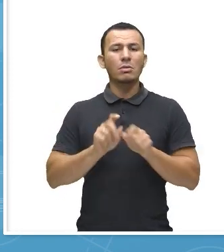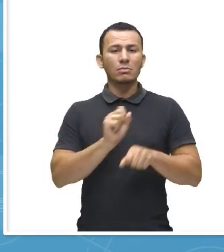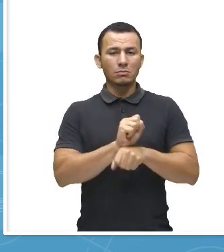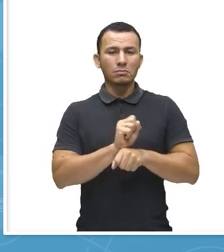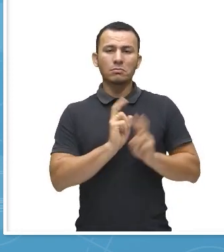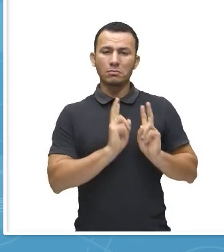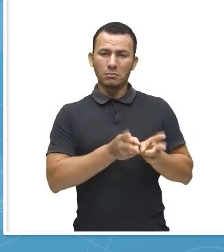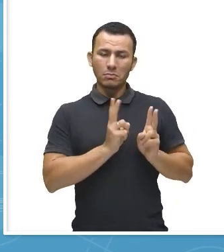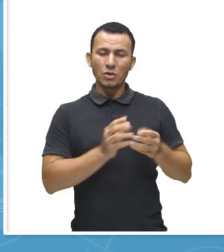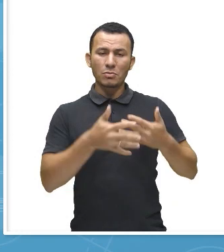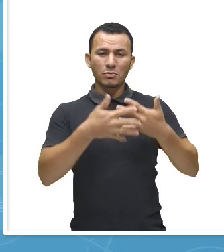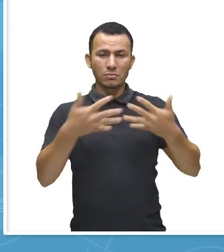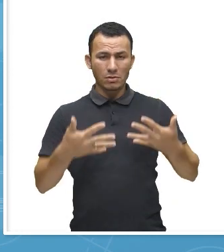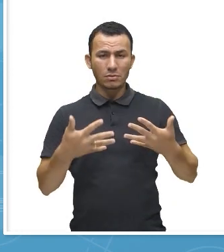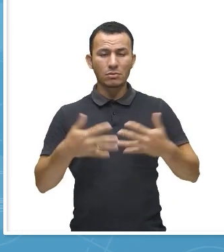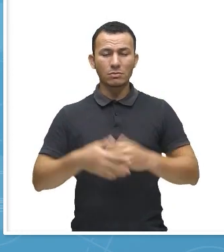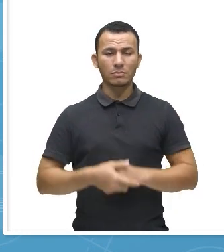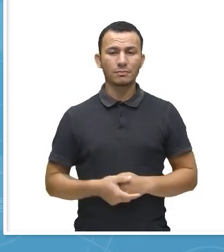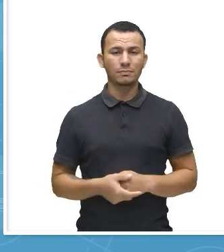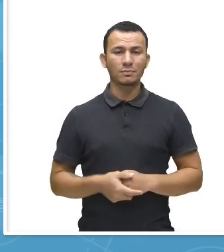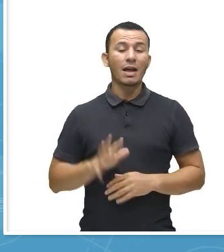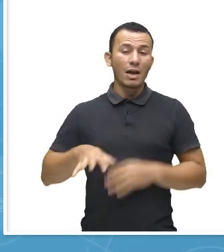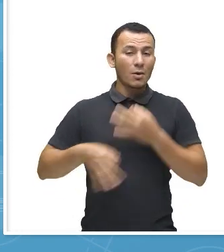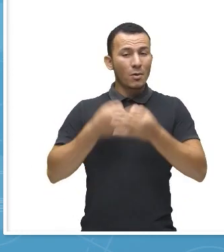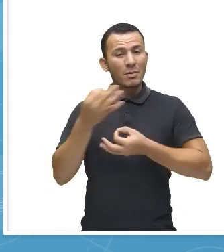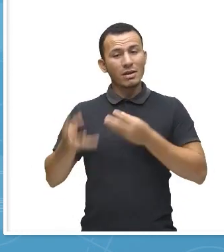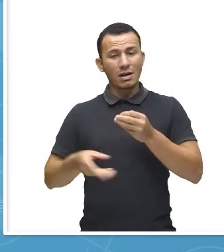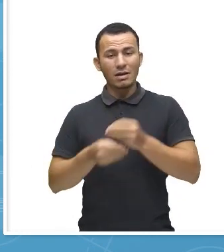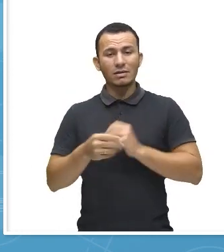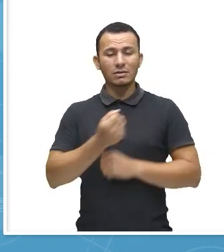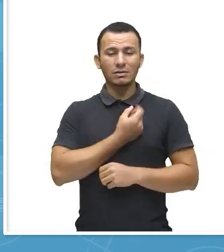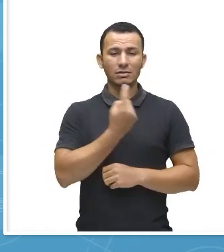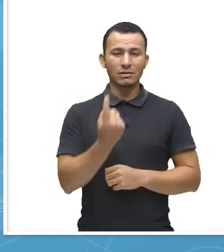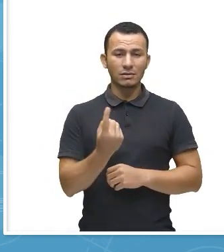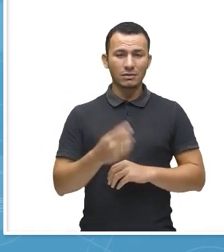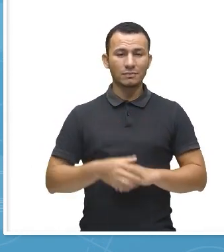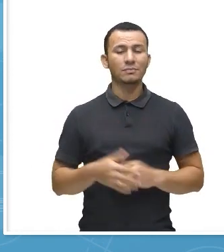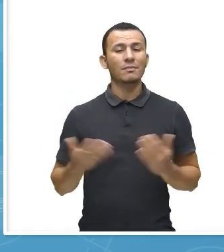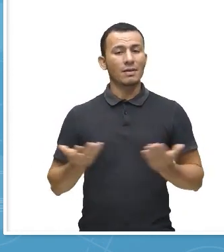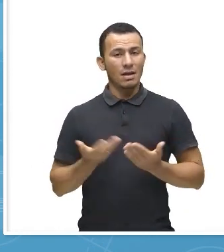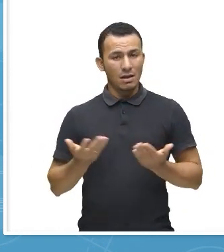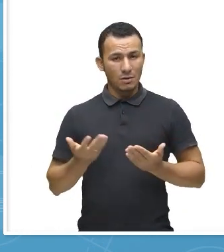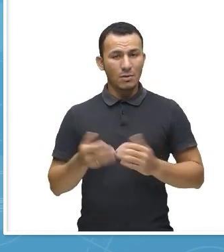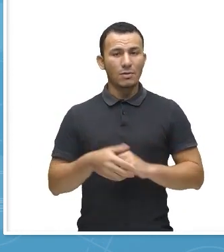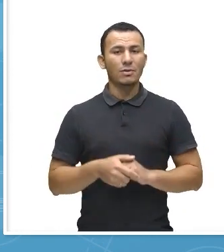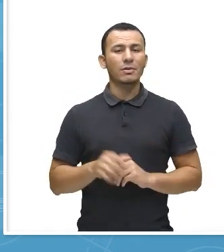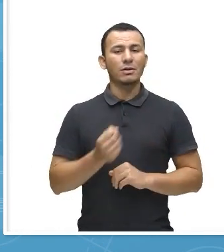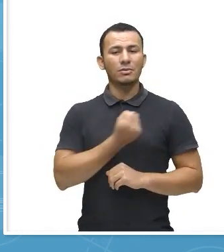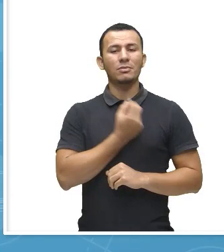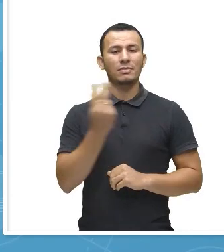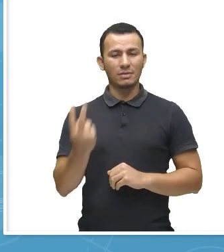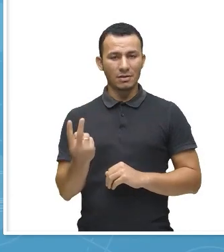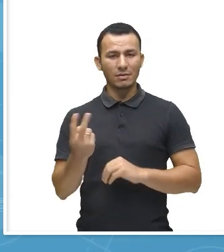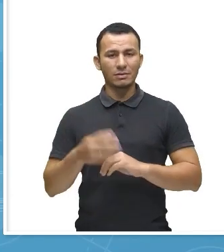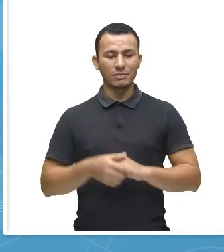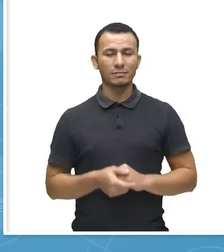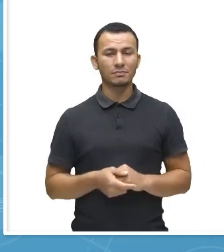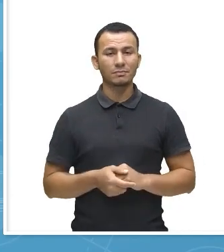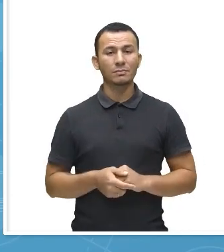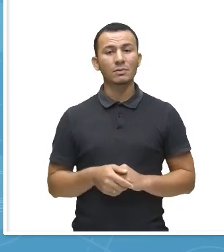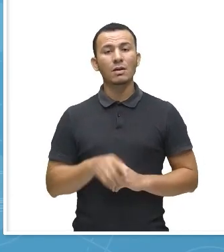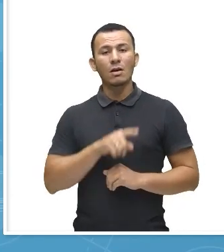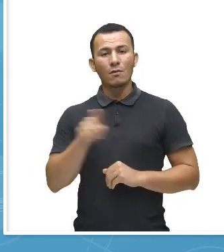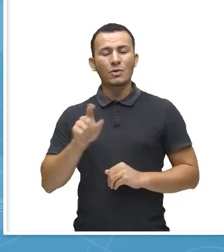tecido conjuntivo. Esse é o comentário da nossa questão de número 1. Vamos agora para a nossa questão de número 2, pedindo para